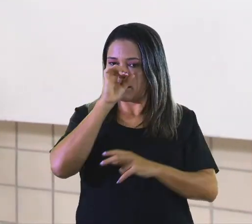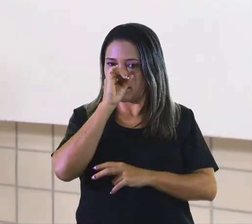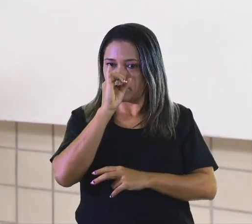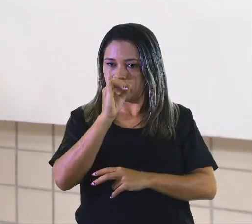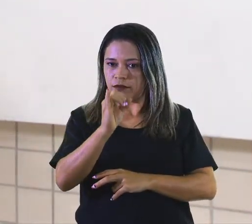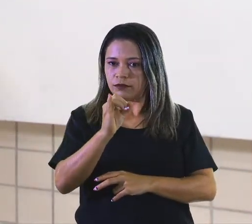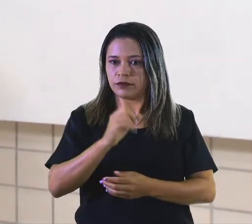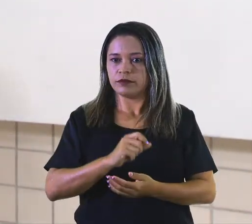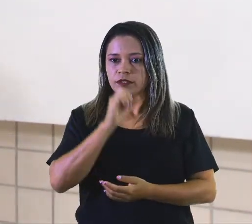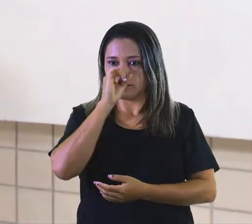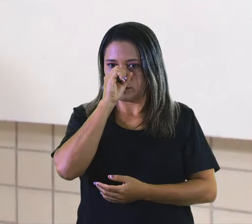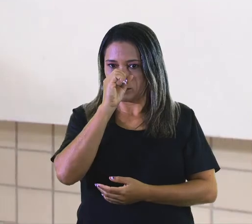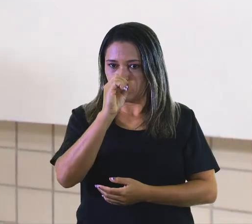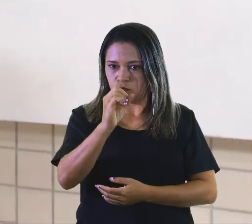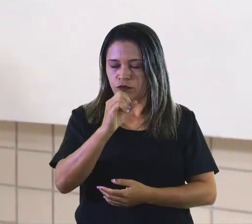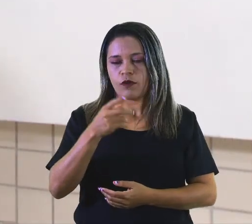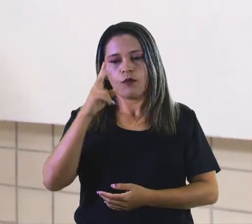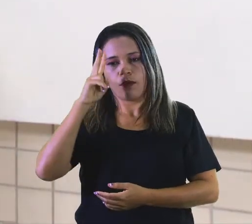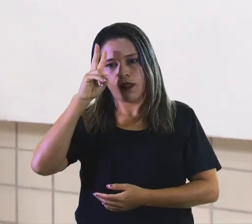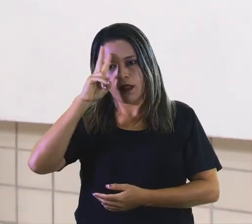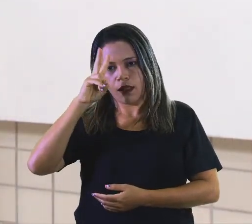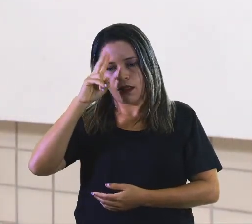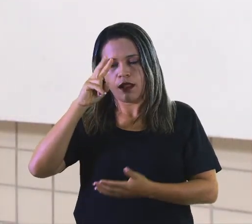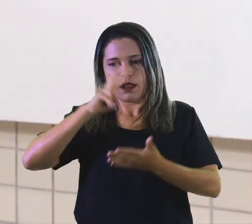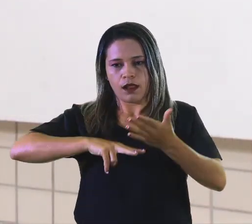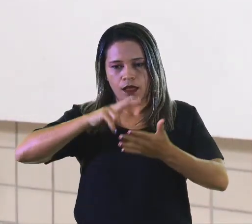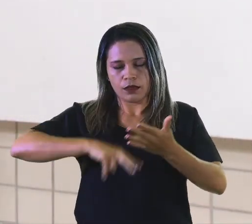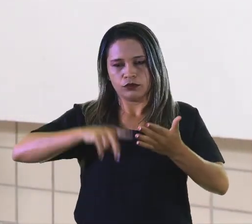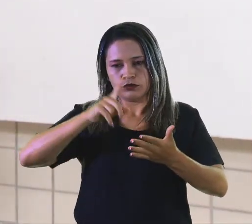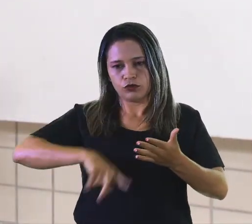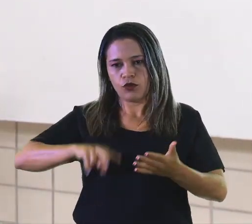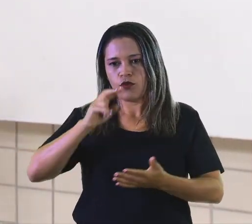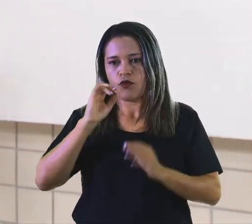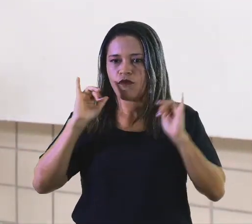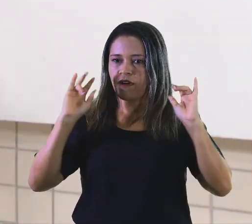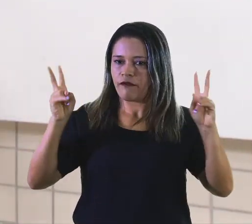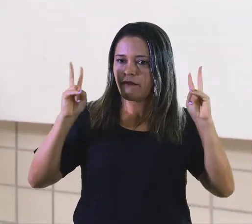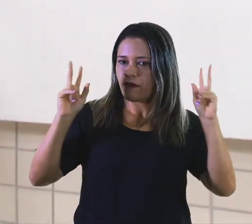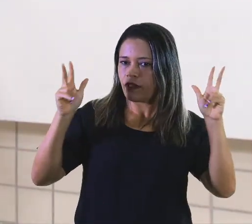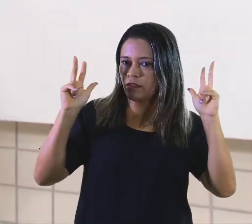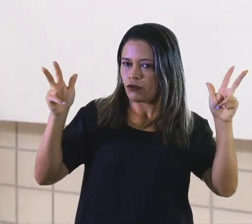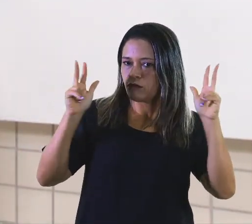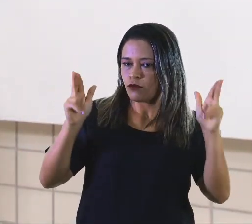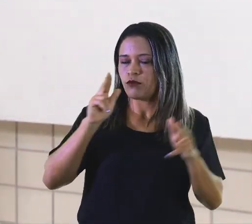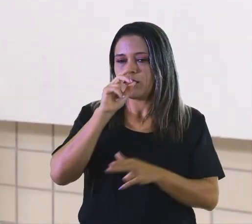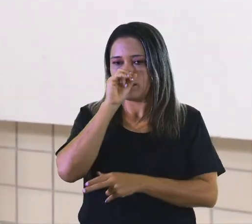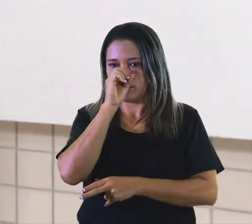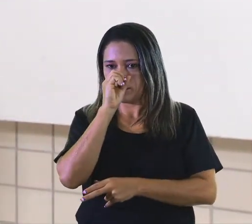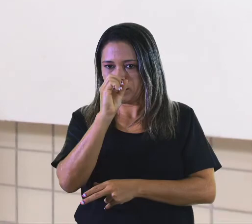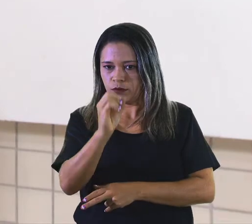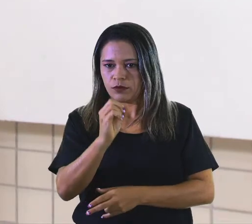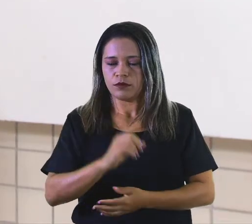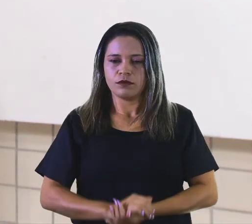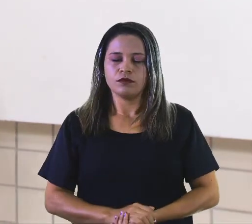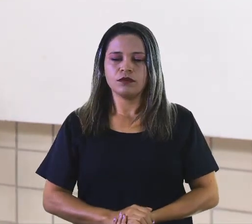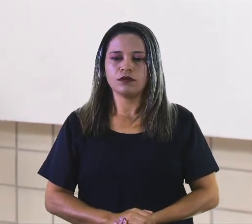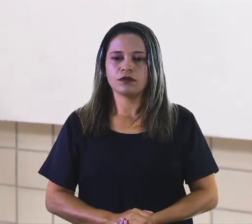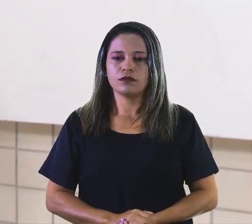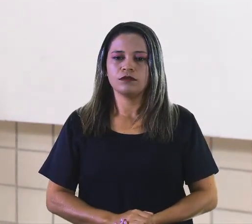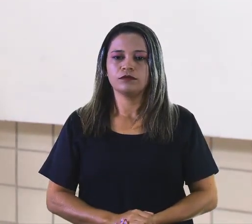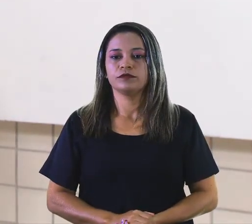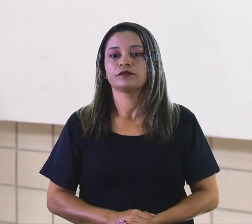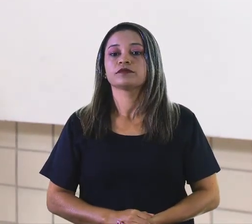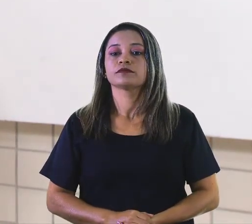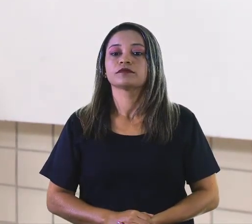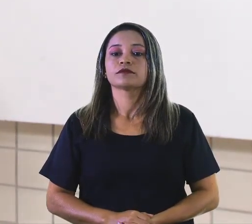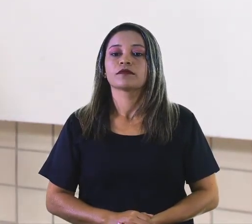comigo novamente as aventuras de Pinóquio. Façam a leitura mesmo aí em casa. Eu vou